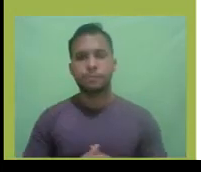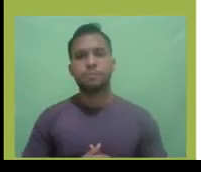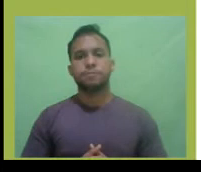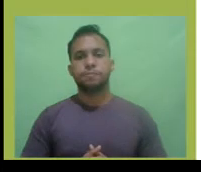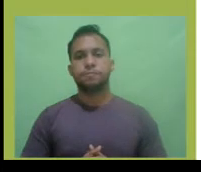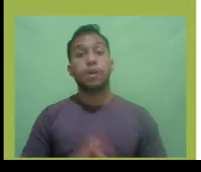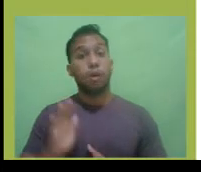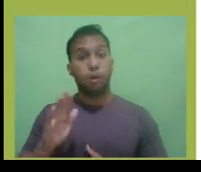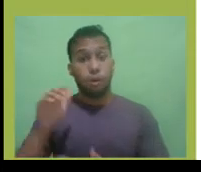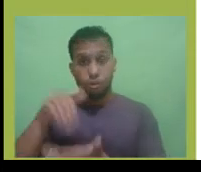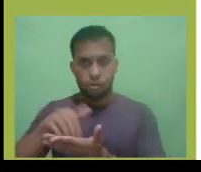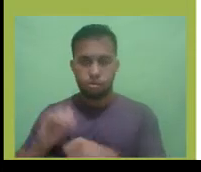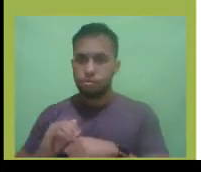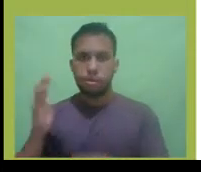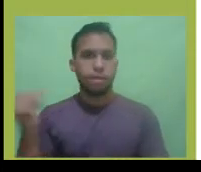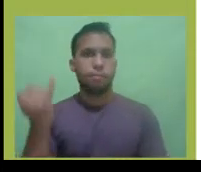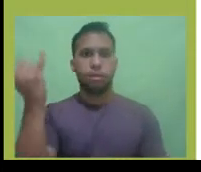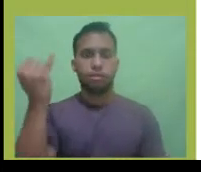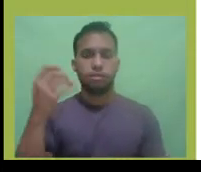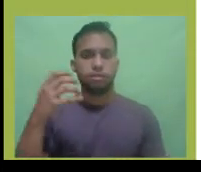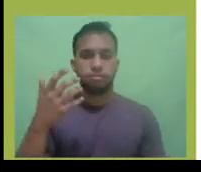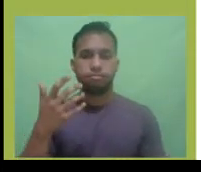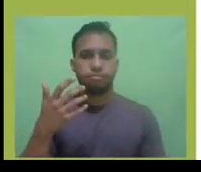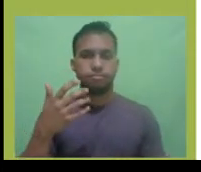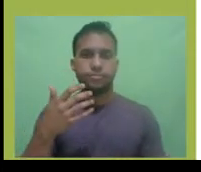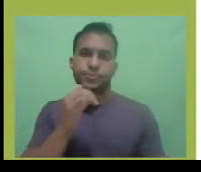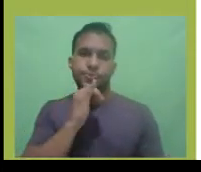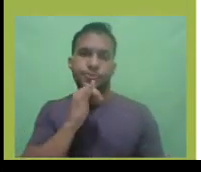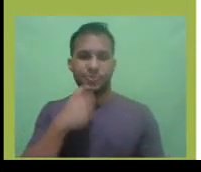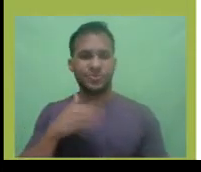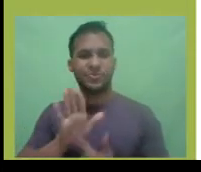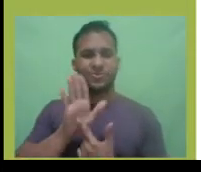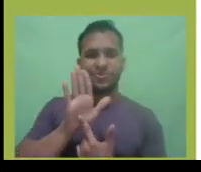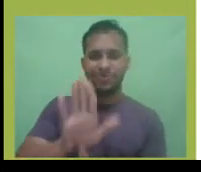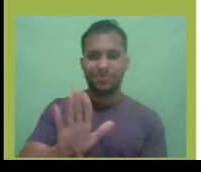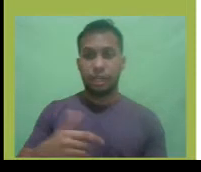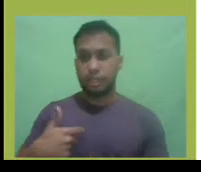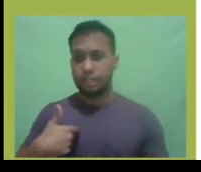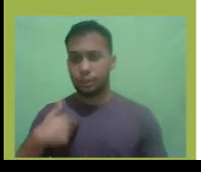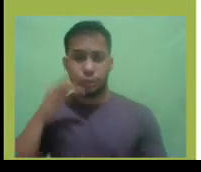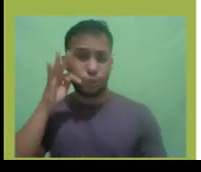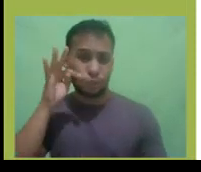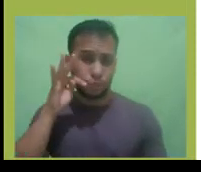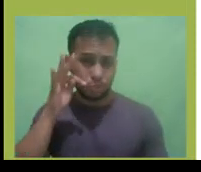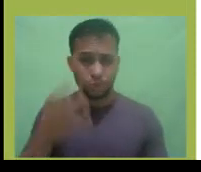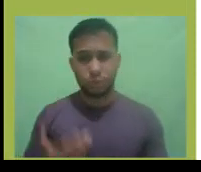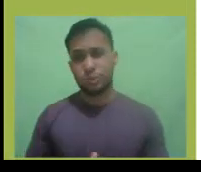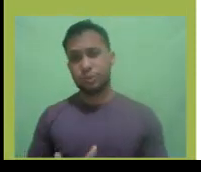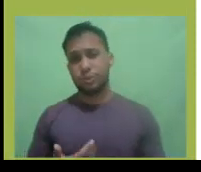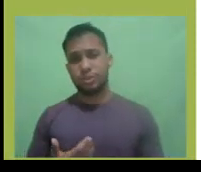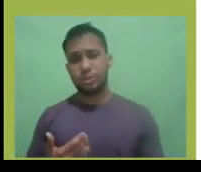Bom, e o mais importante, não aponte as suas falhas. Nunca comece apresentando seu trabalho falando de